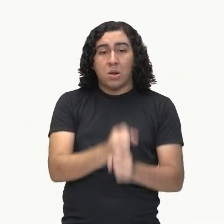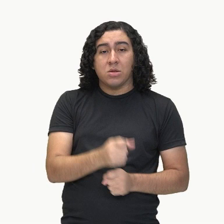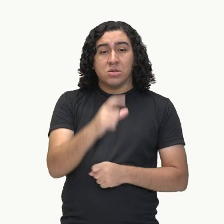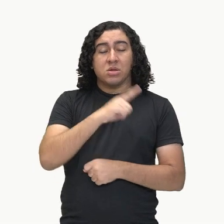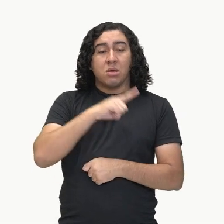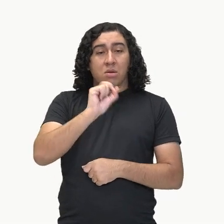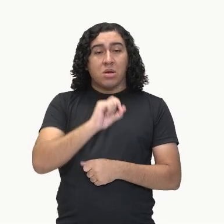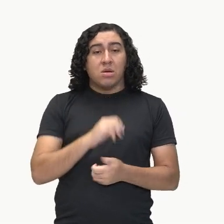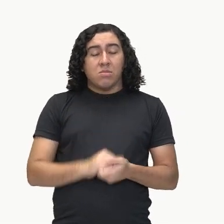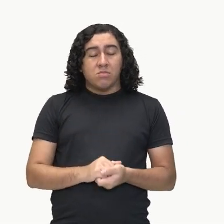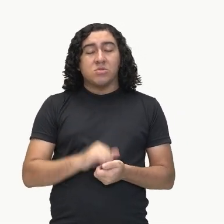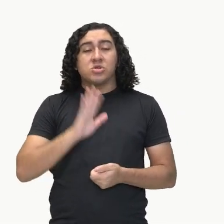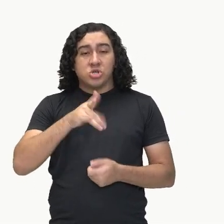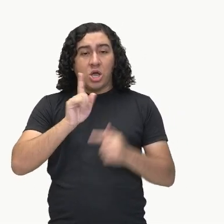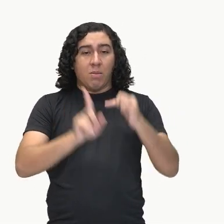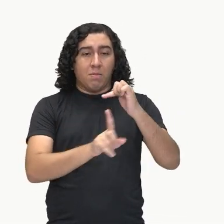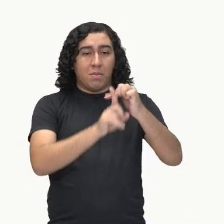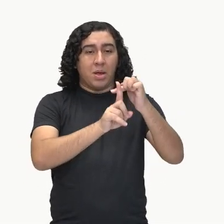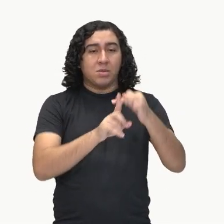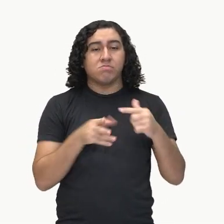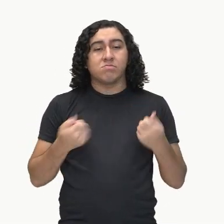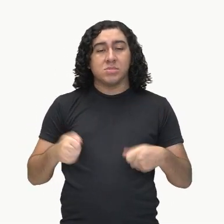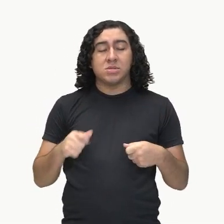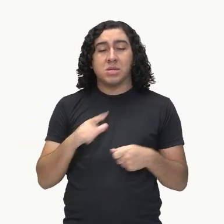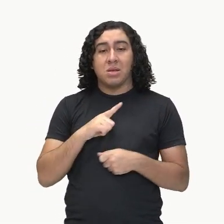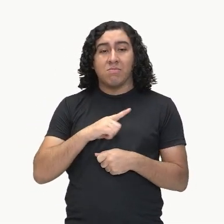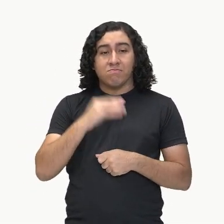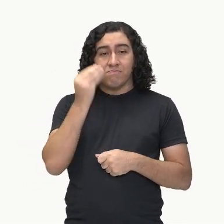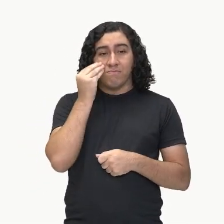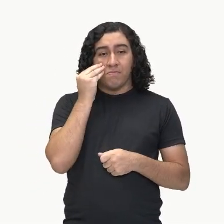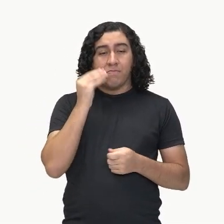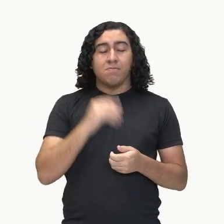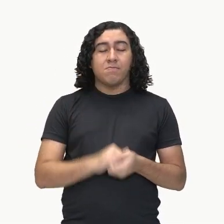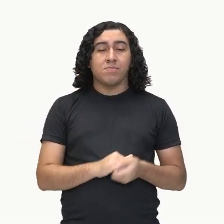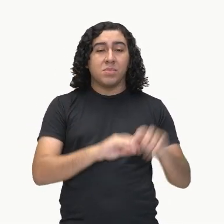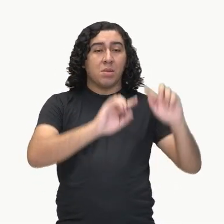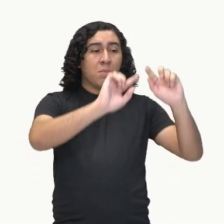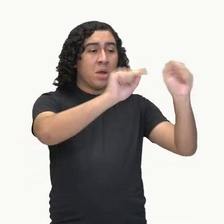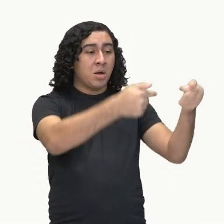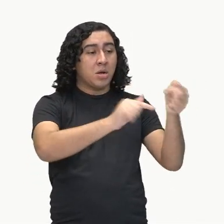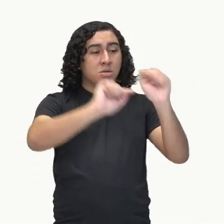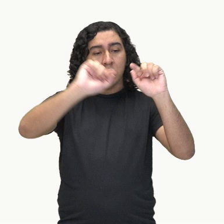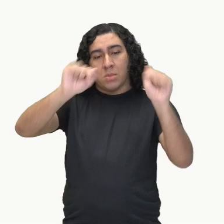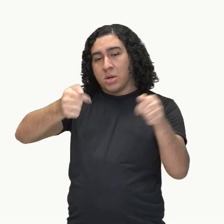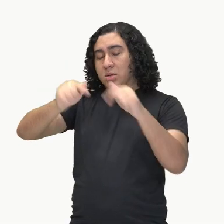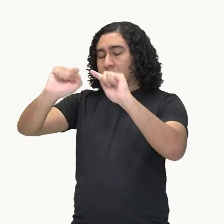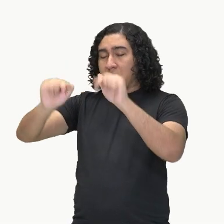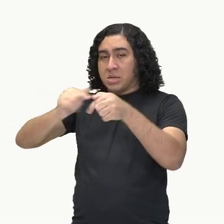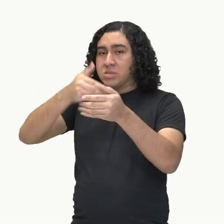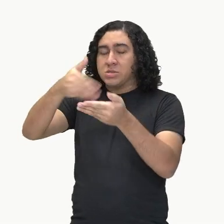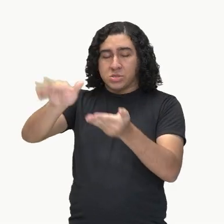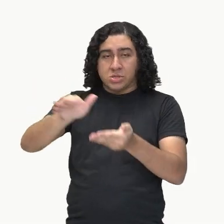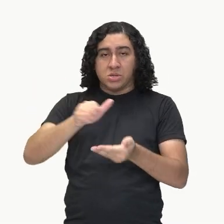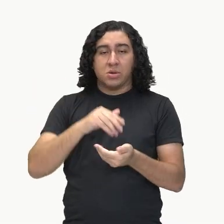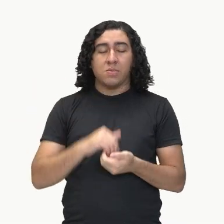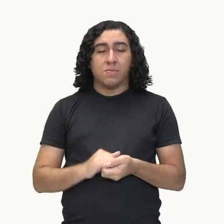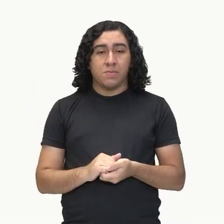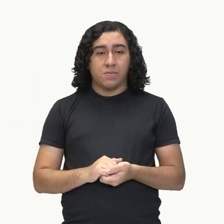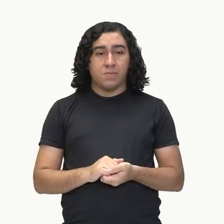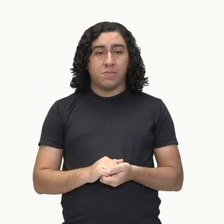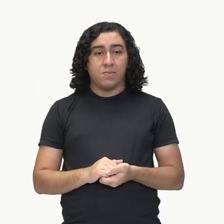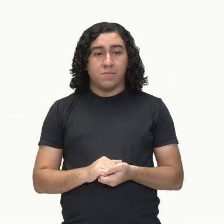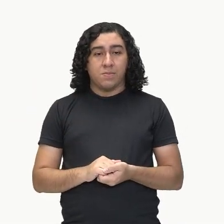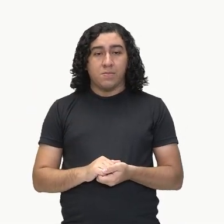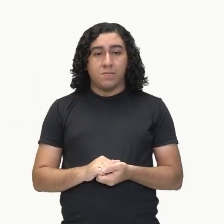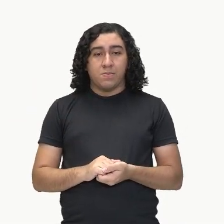de polinômio, nós vamos ter que eliminar no primeiro momento os parênteses. Aquilo que foi falado aqui